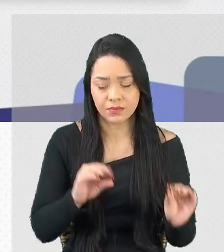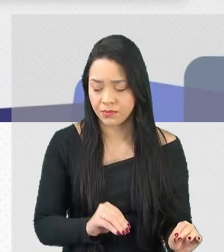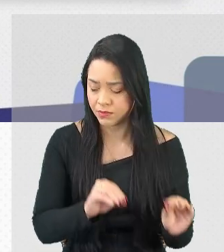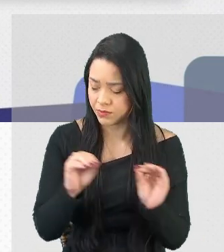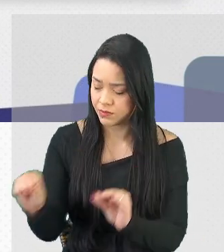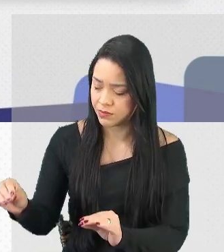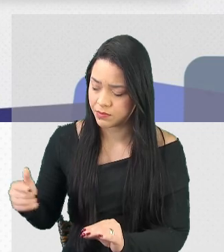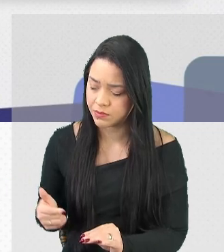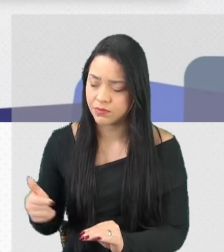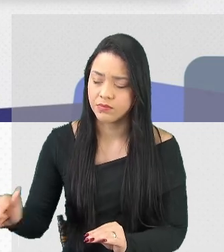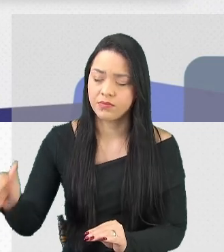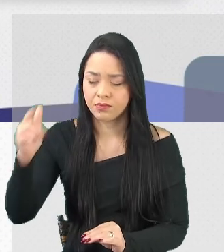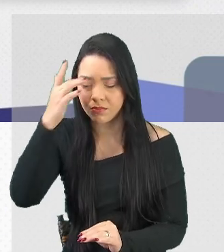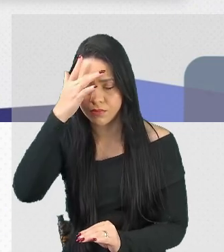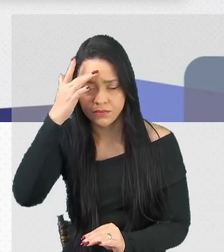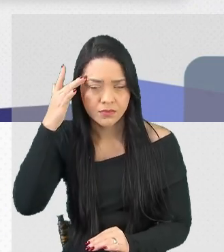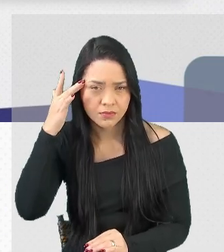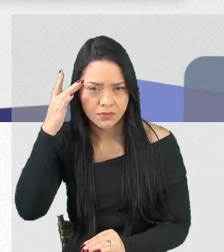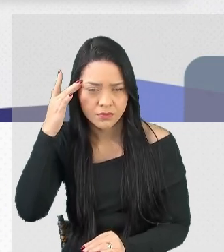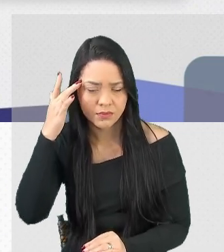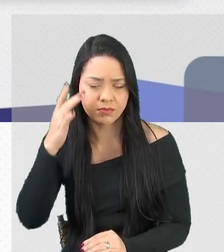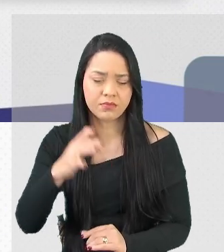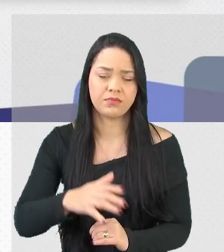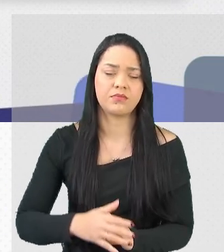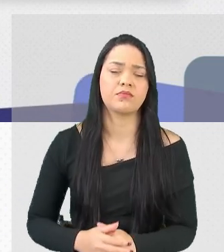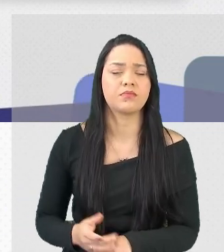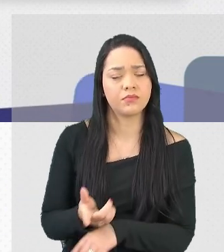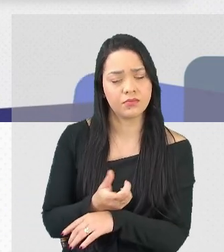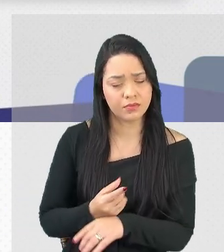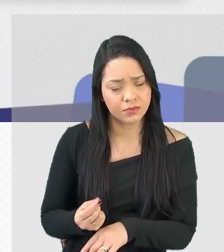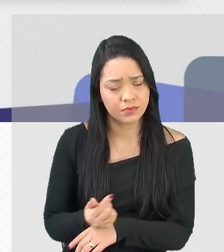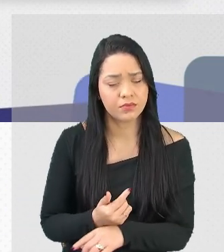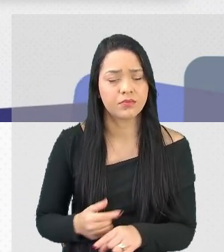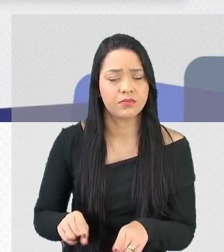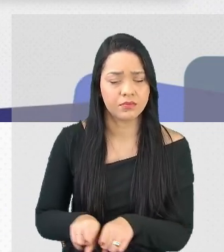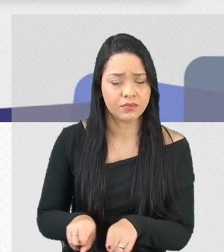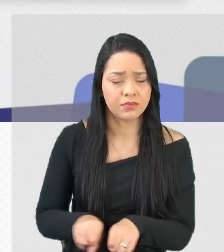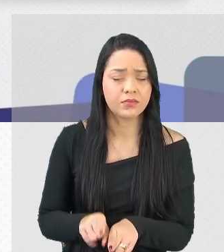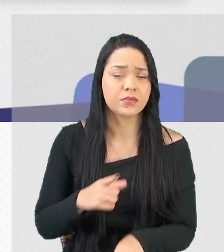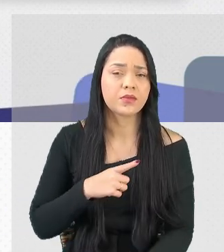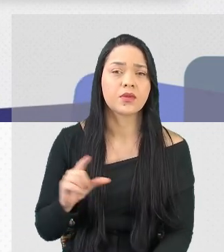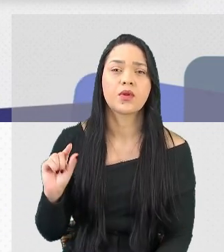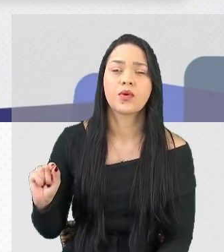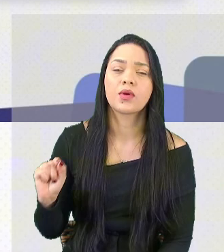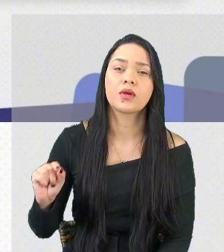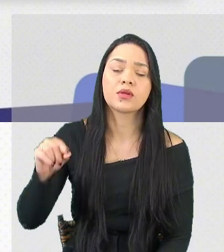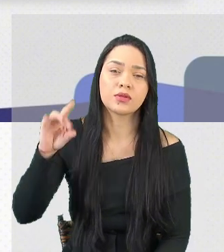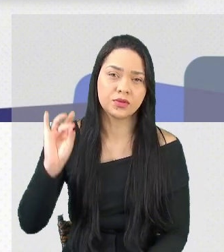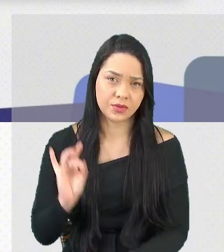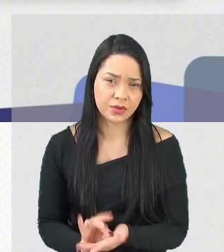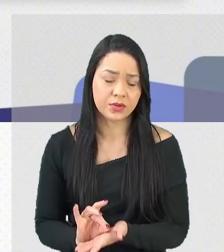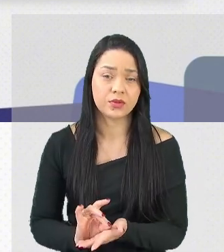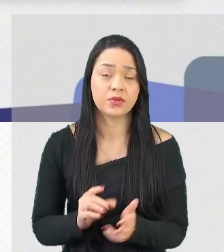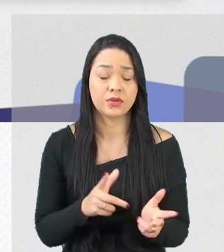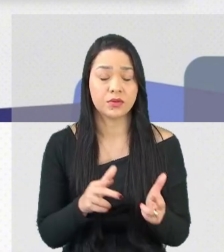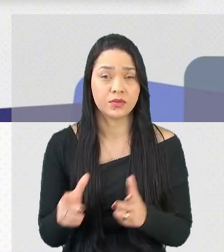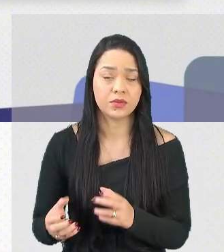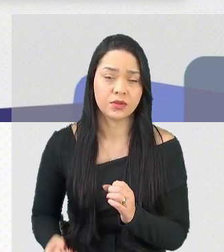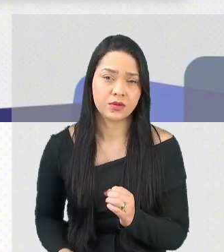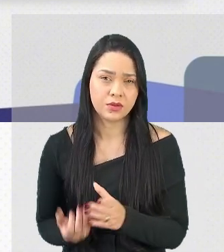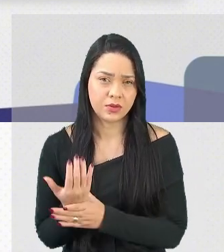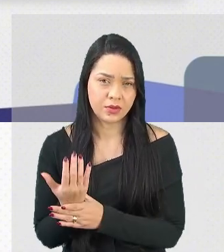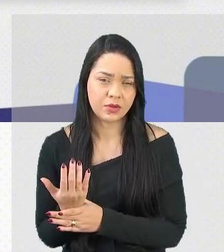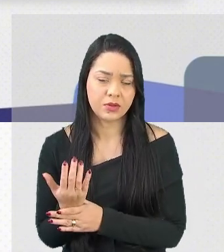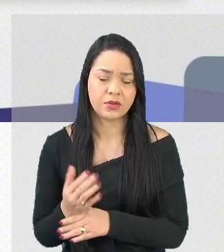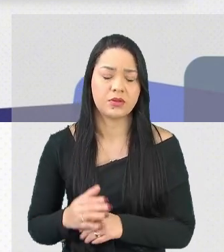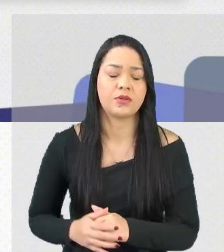capitalista, que é um sujeito que tem, de fato, os meios de produção em suas mãos. E como na Inglaterra você teve uma